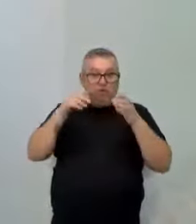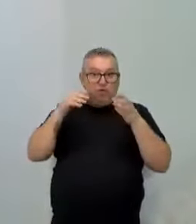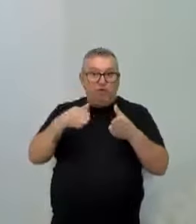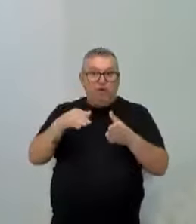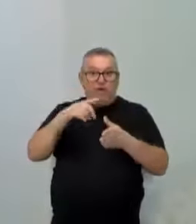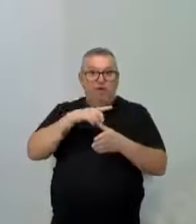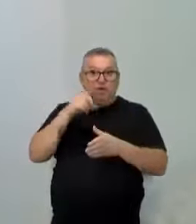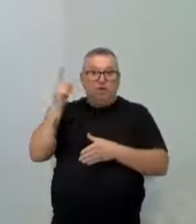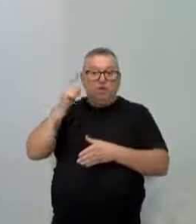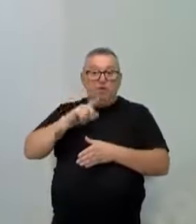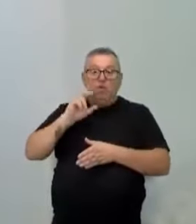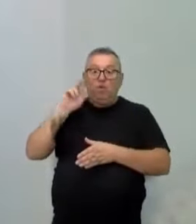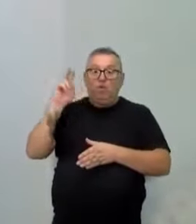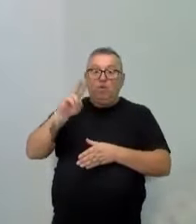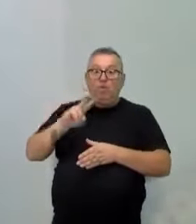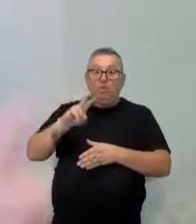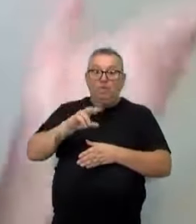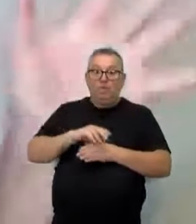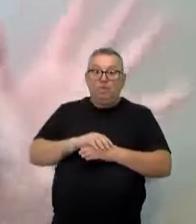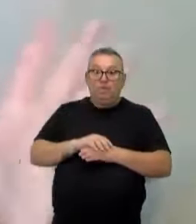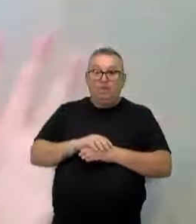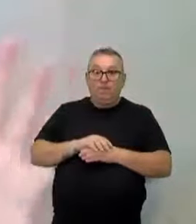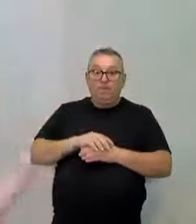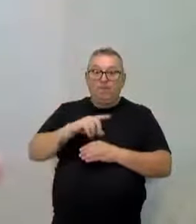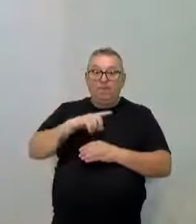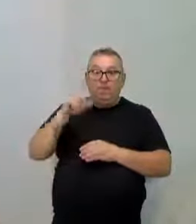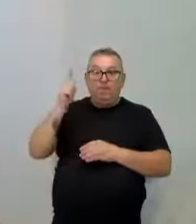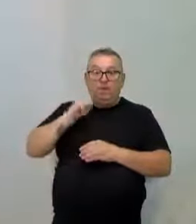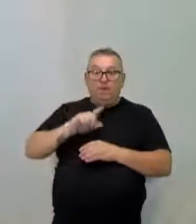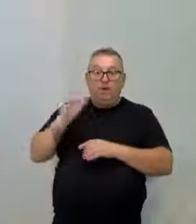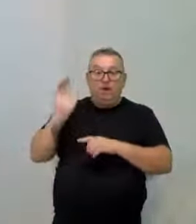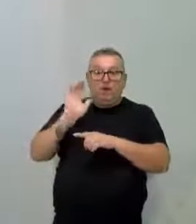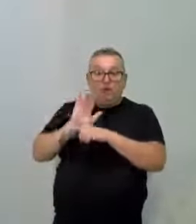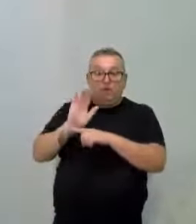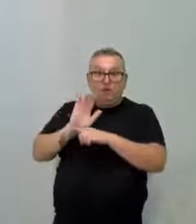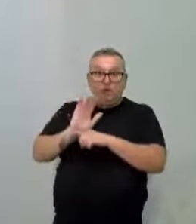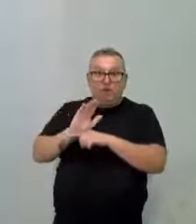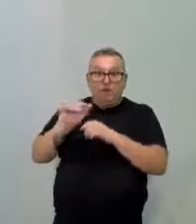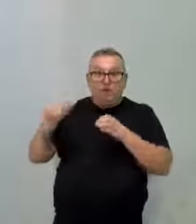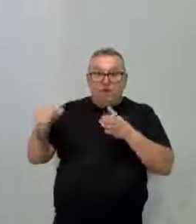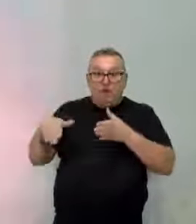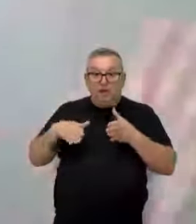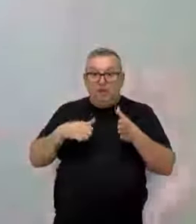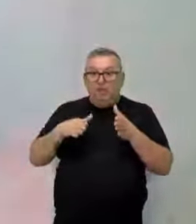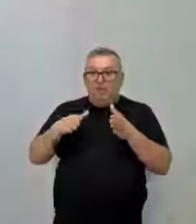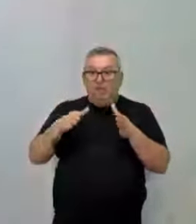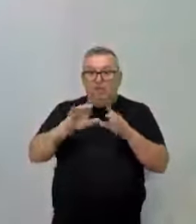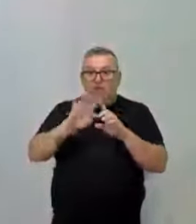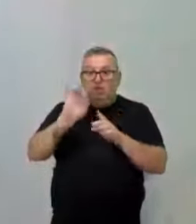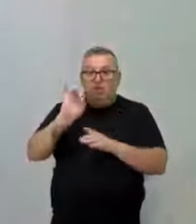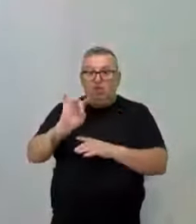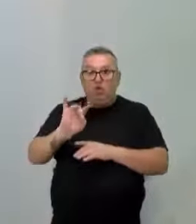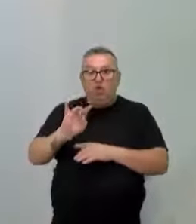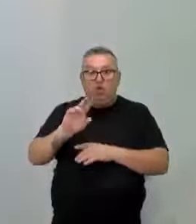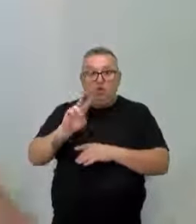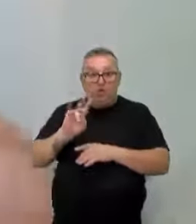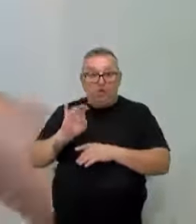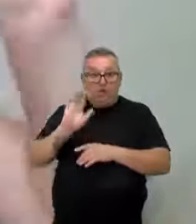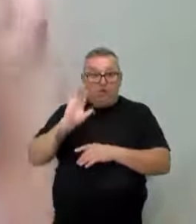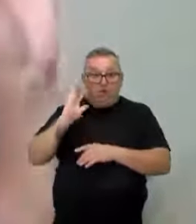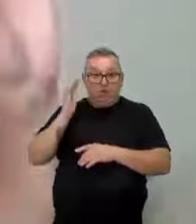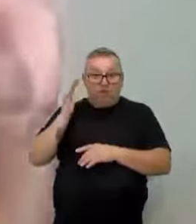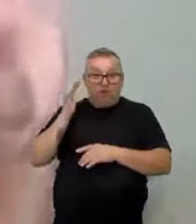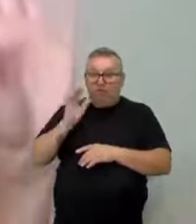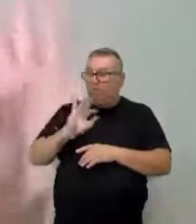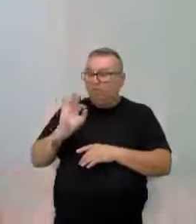né, se ele conseguir olhar para ela com maior consciência, ele consegue ajudar nesse caminho e nessa trajetória. É só isso que vai ajudar? Não,